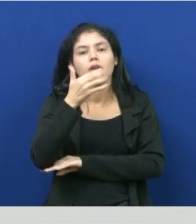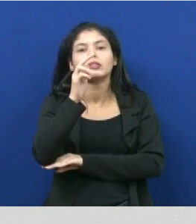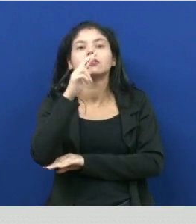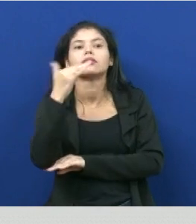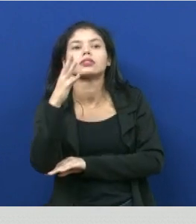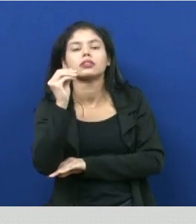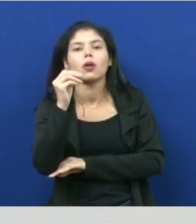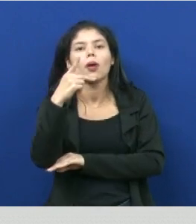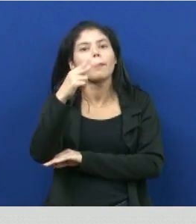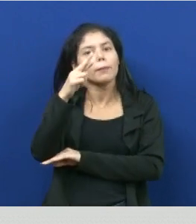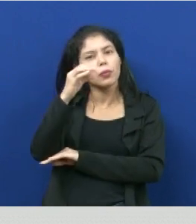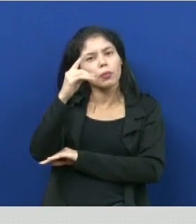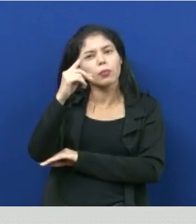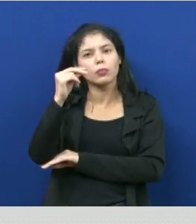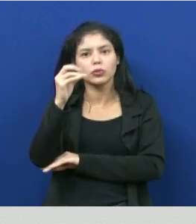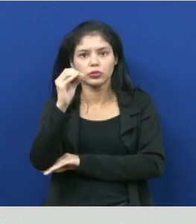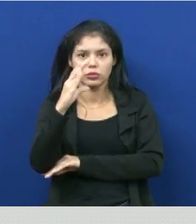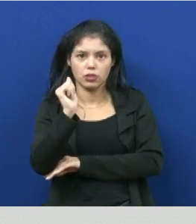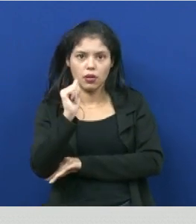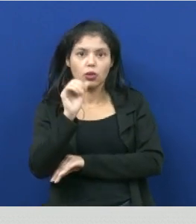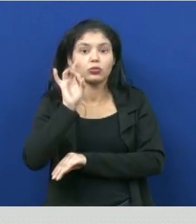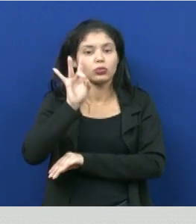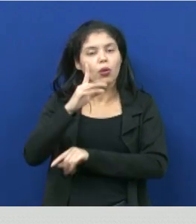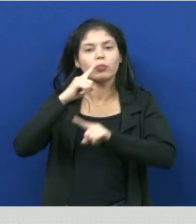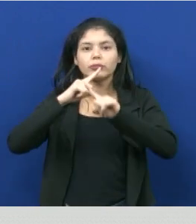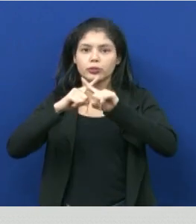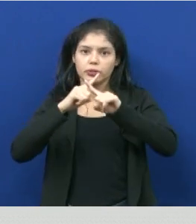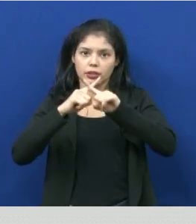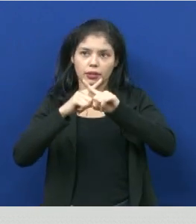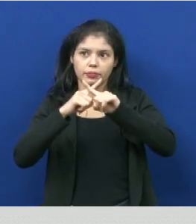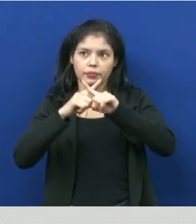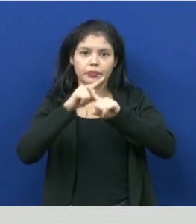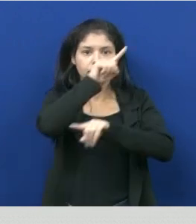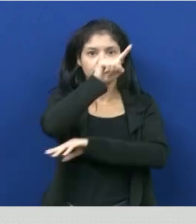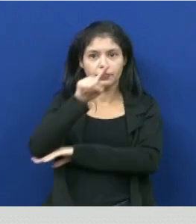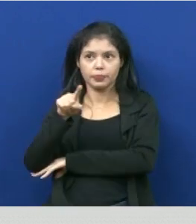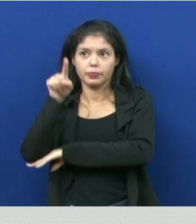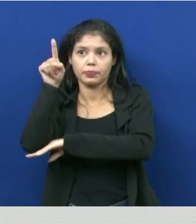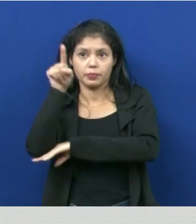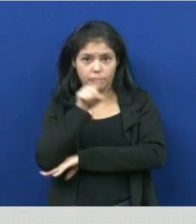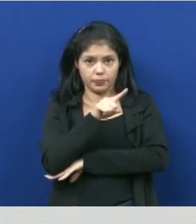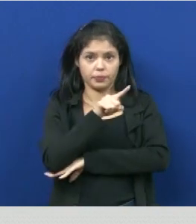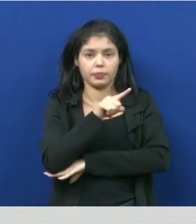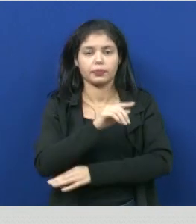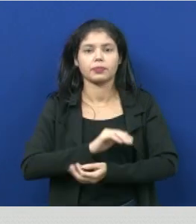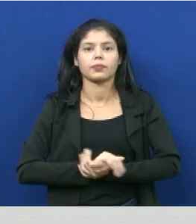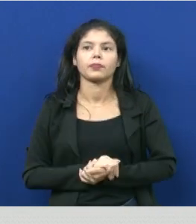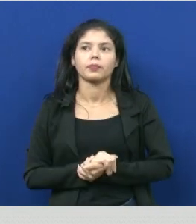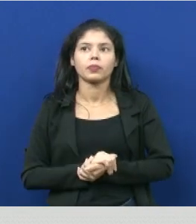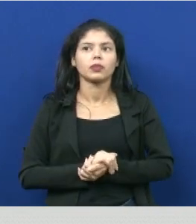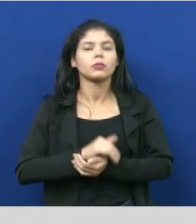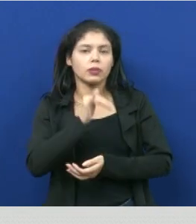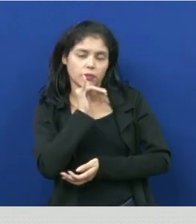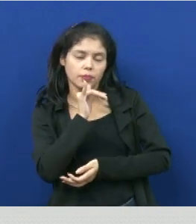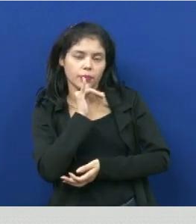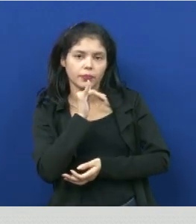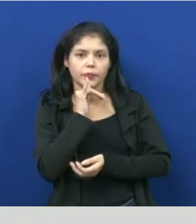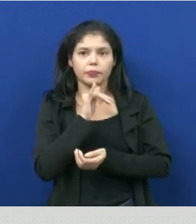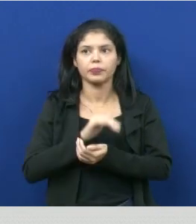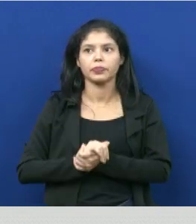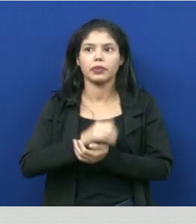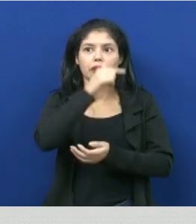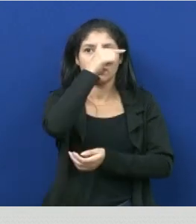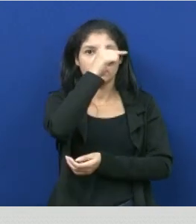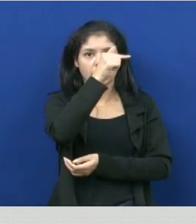são proporcionais, basta você multiplicar os meios pelos extremos, tá? Então, no caso, você